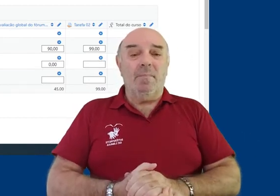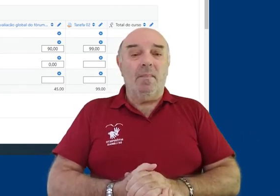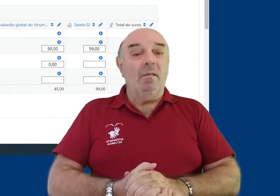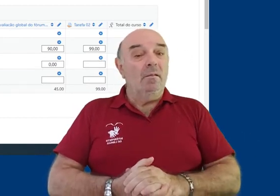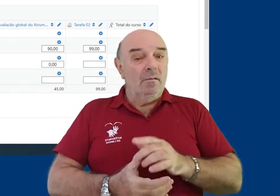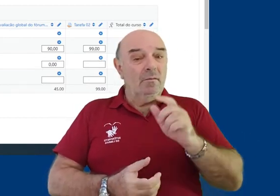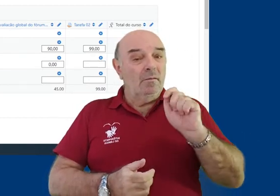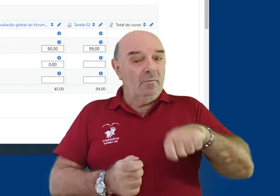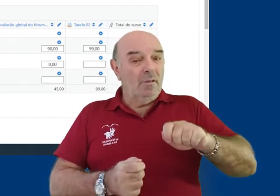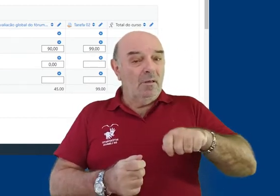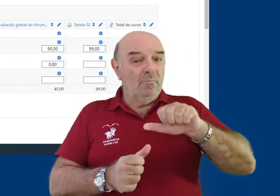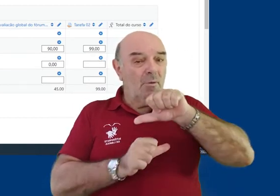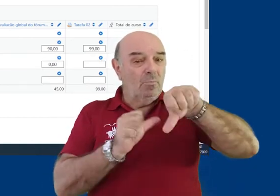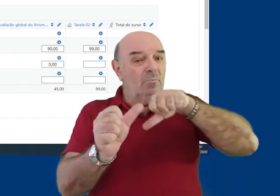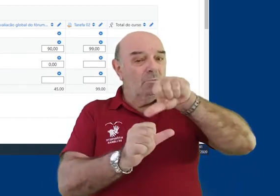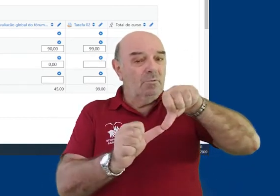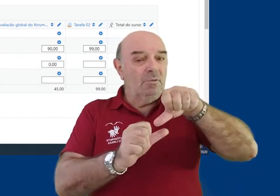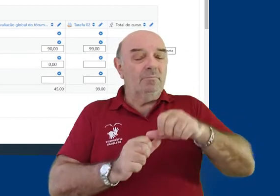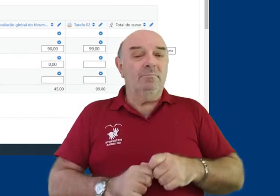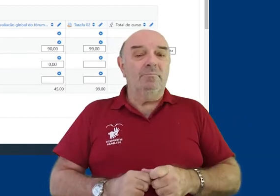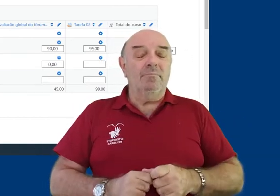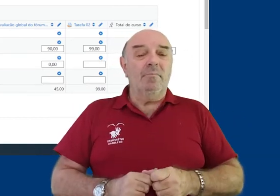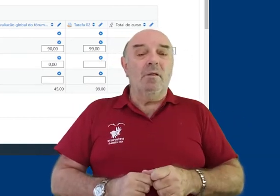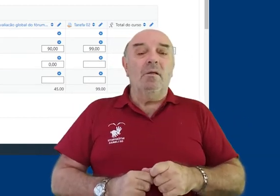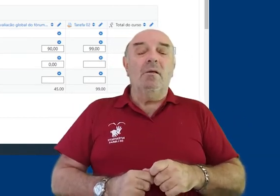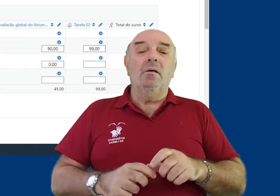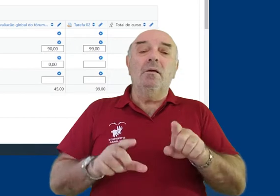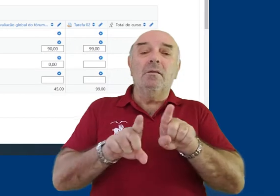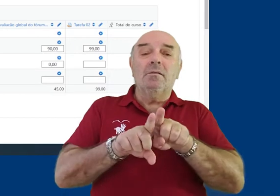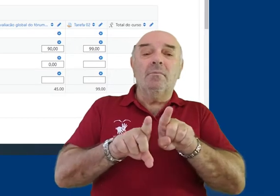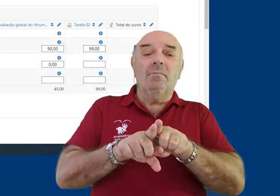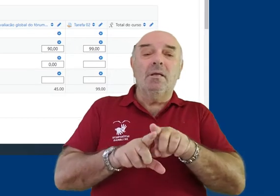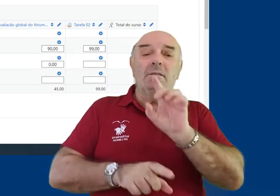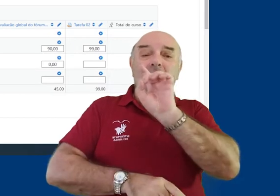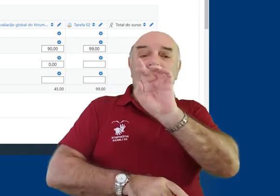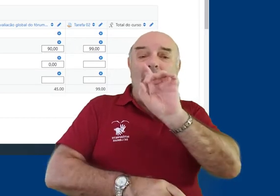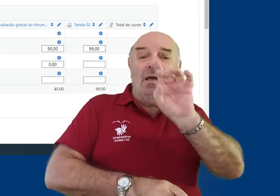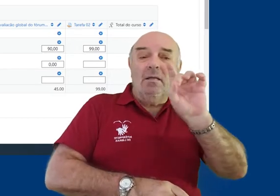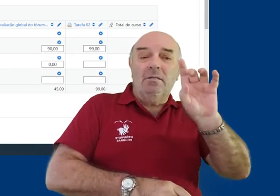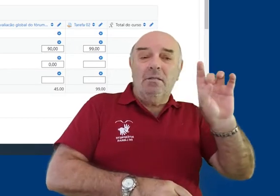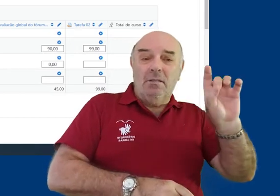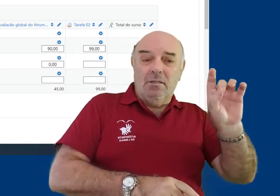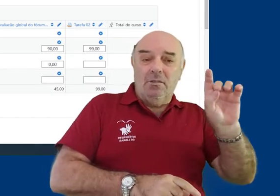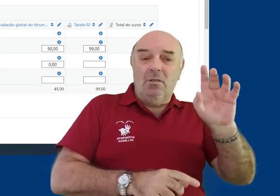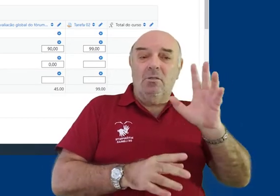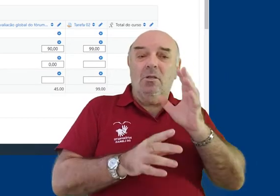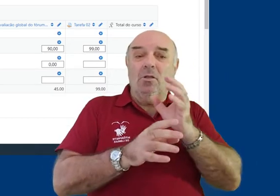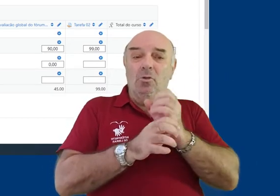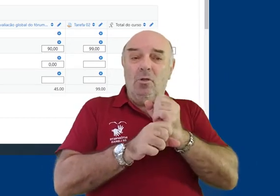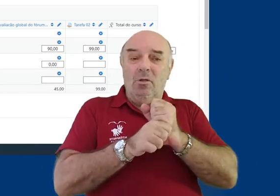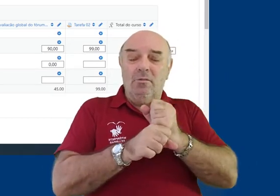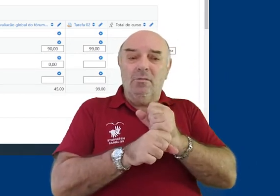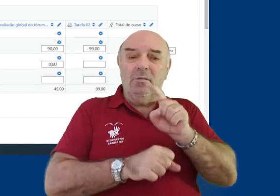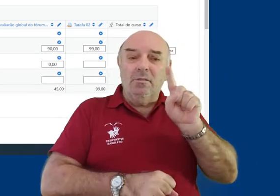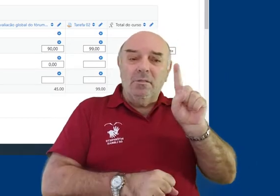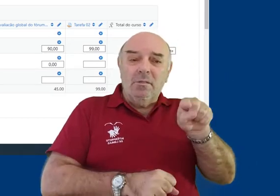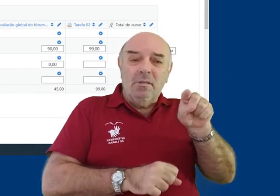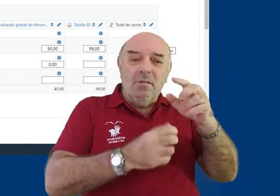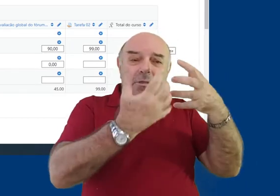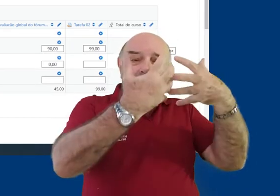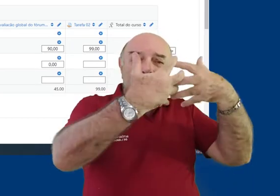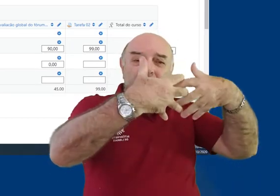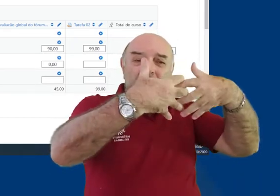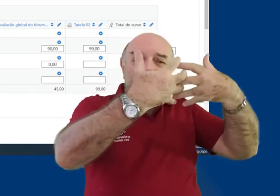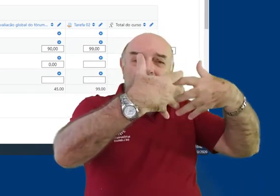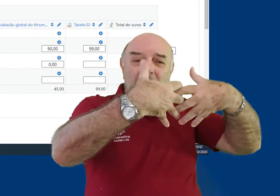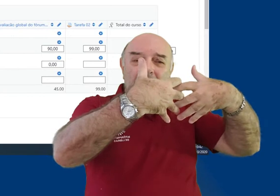sendo editáveis. E sobre cada nota, temos um botão de engrenagem que nos leva